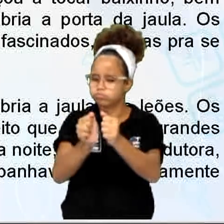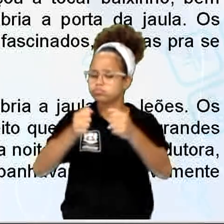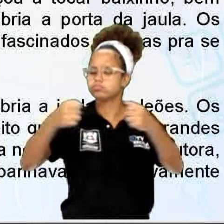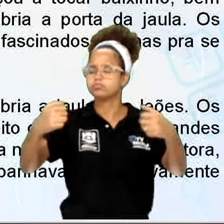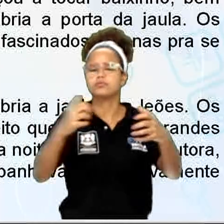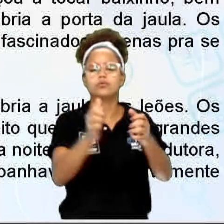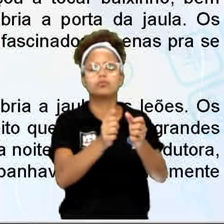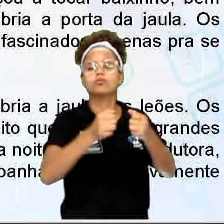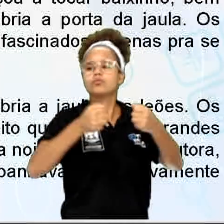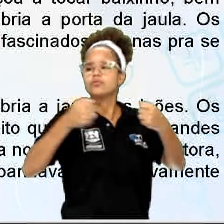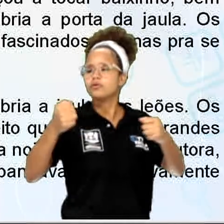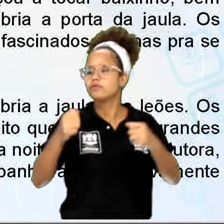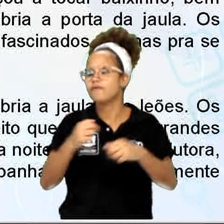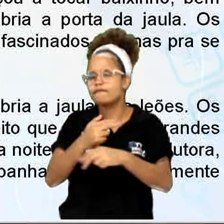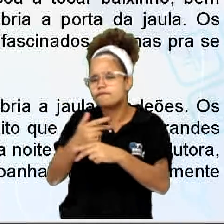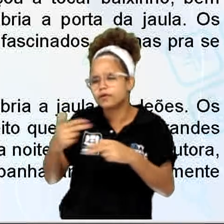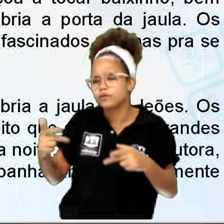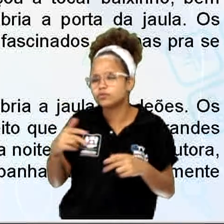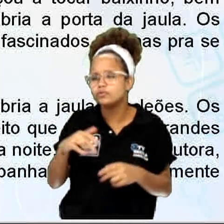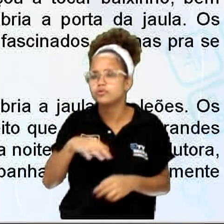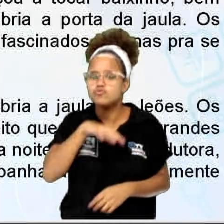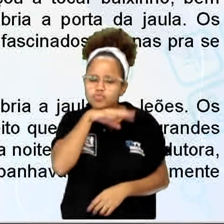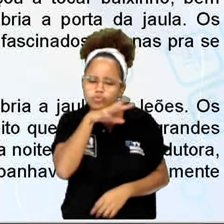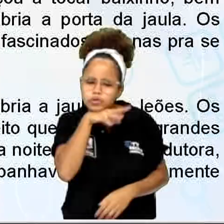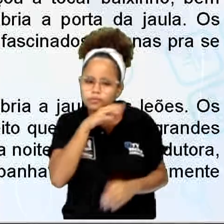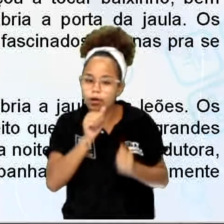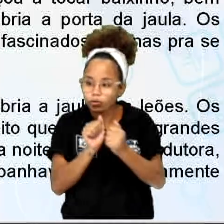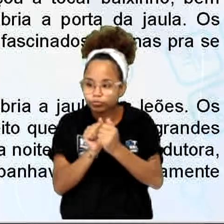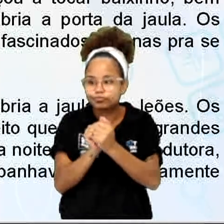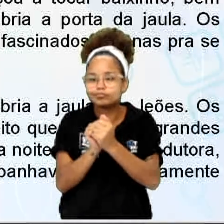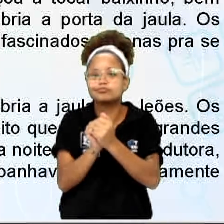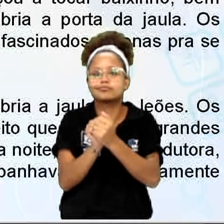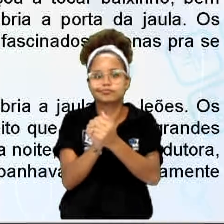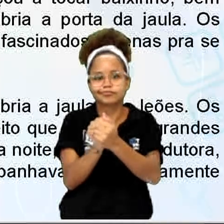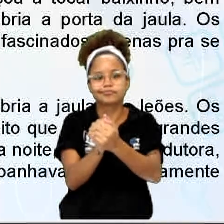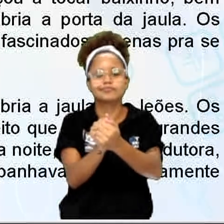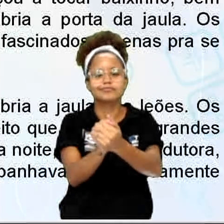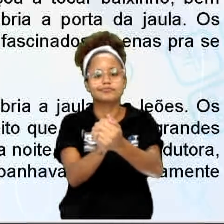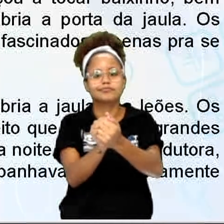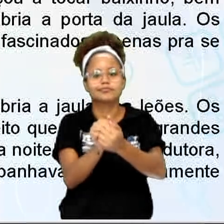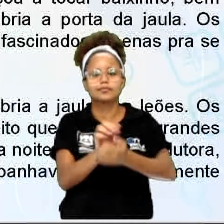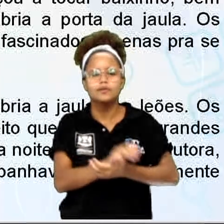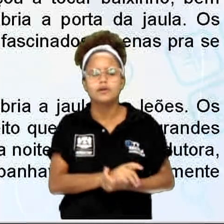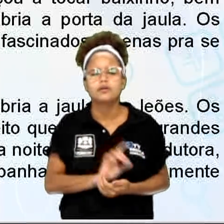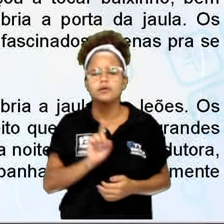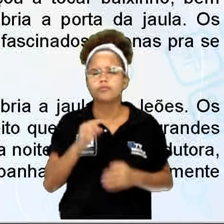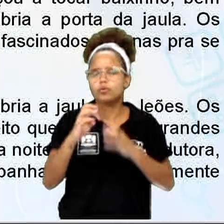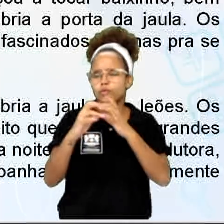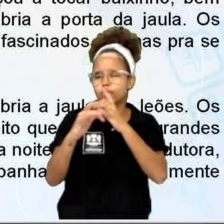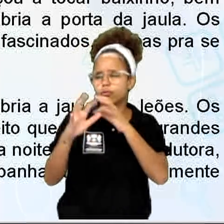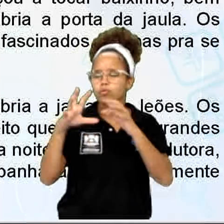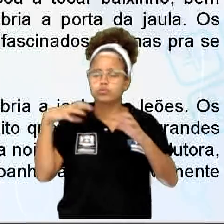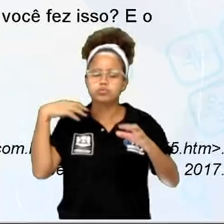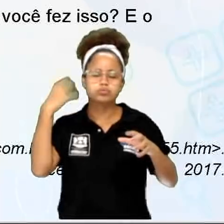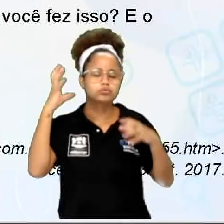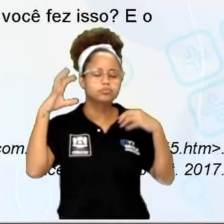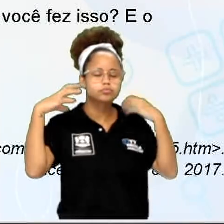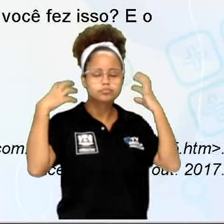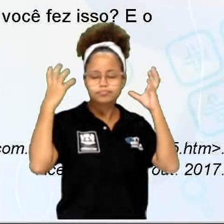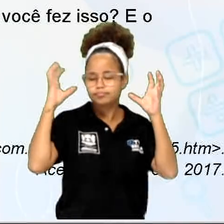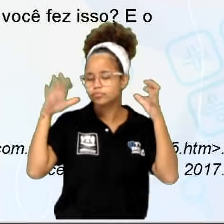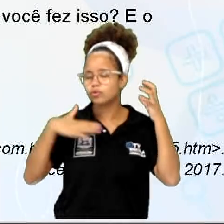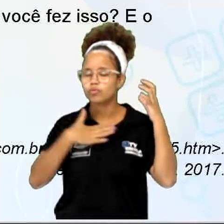jaula após jaula e os animais o acompanhavam, definitivamente seduzidos, como ele